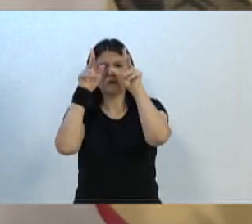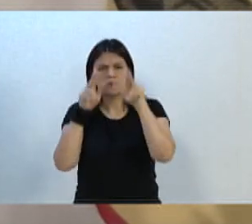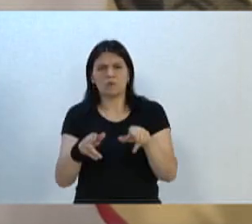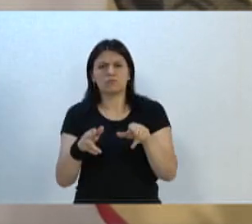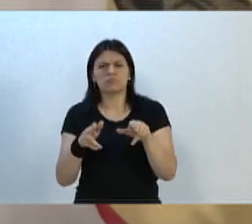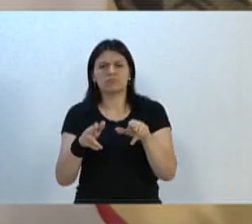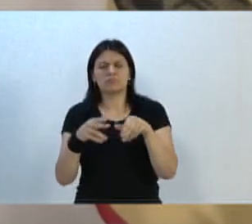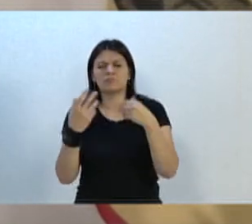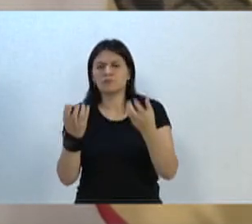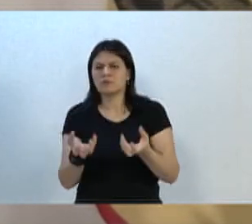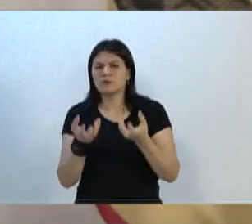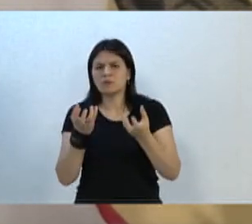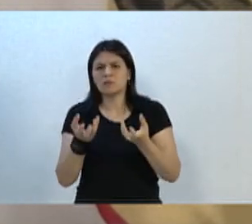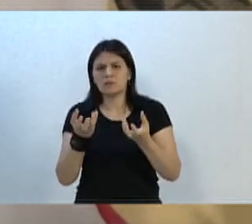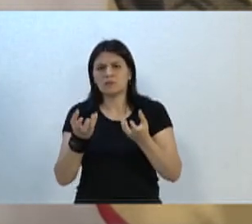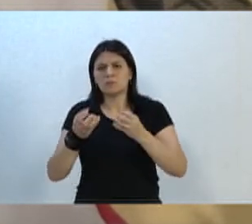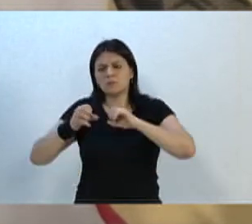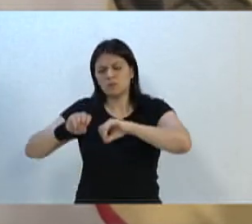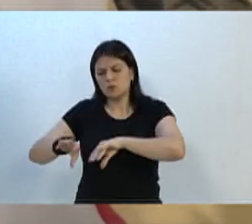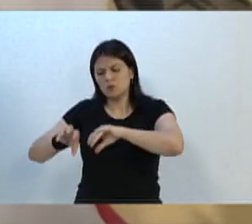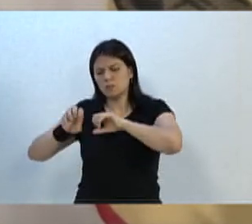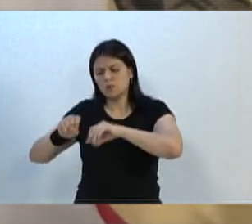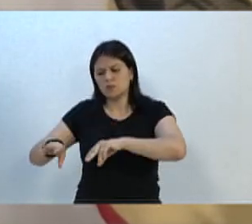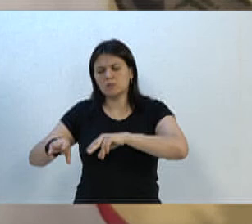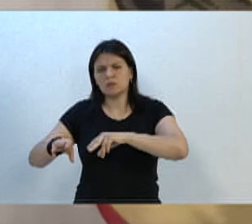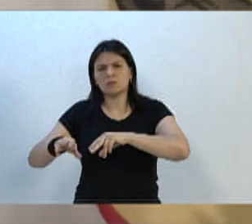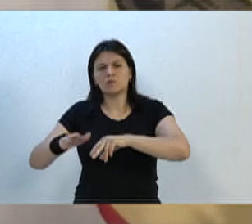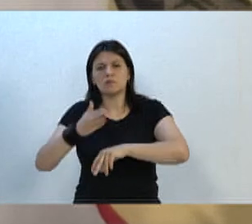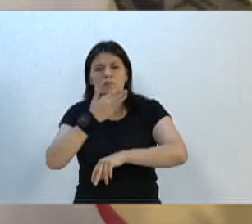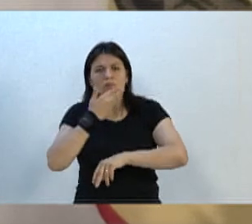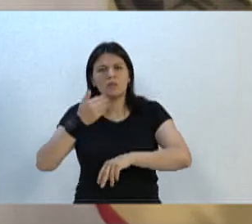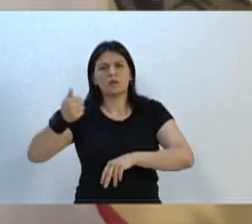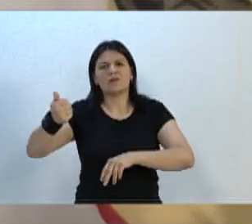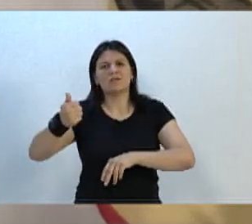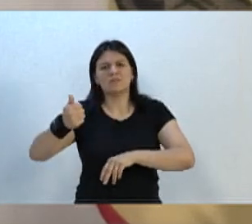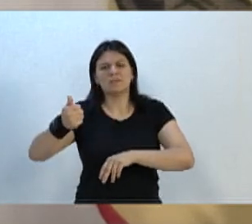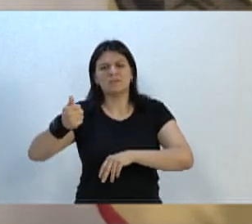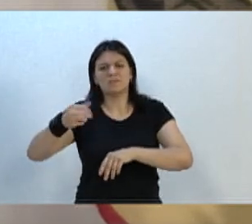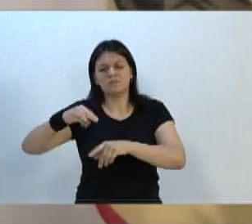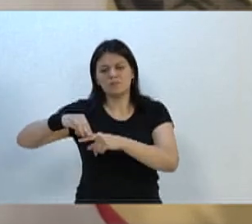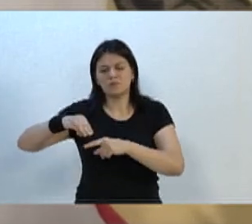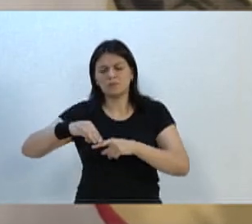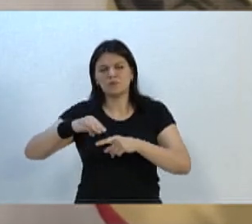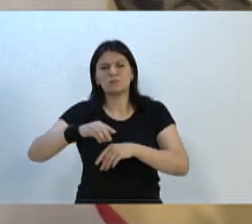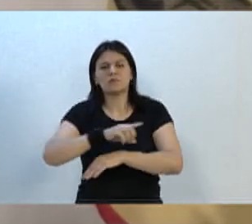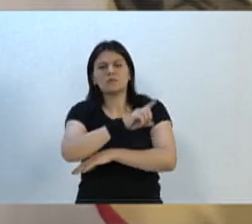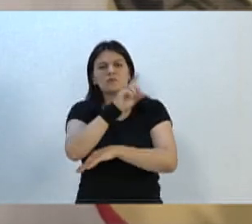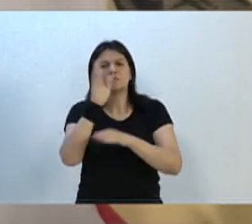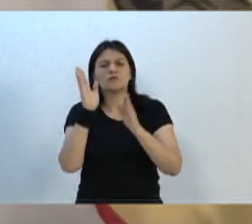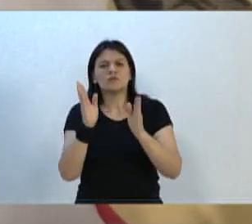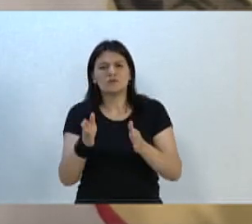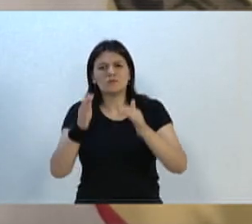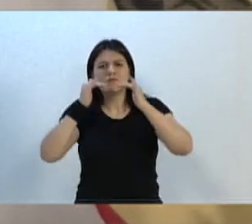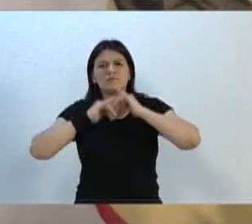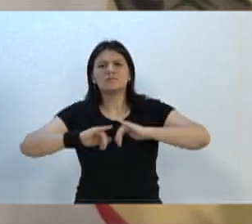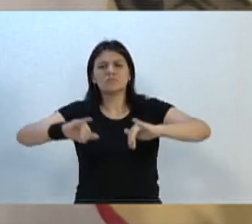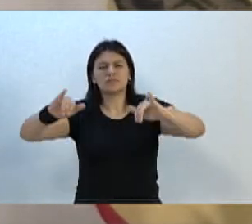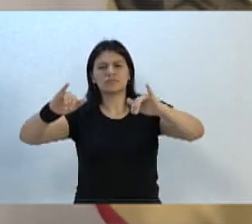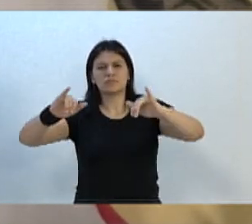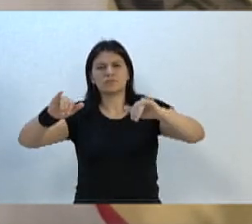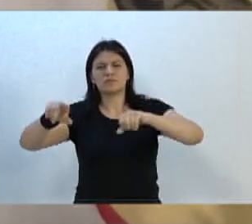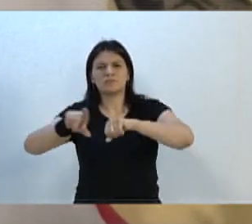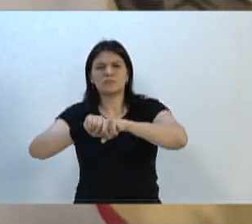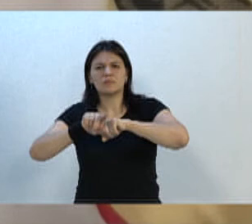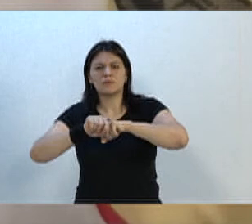queremos uma educação de qualidade no nosso município e o dia de hoje é para isso para mandar o recado para